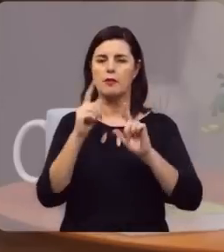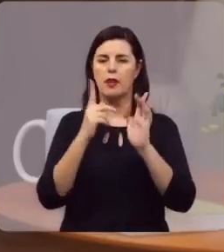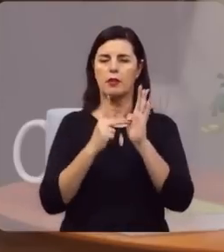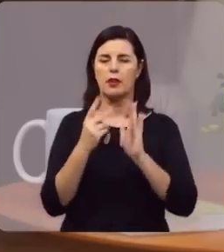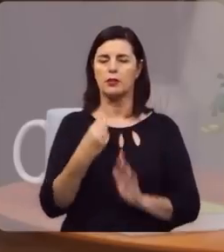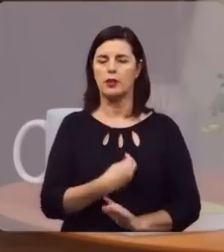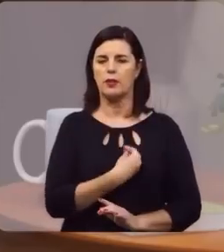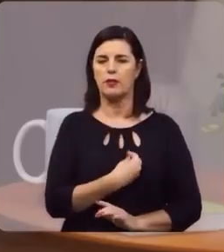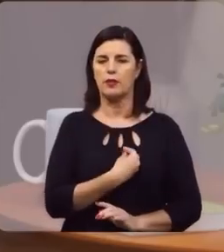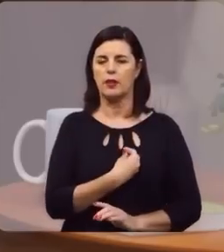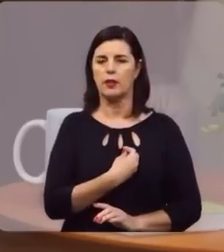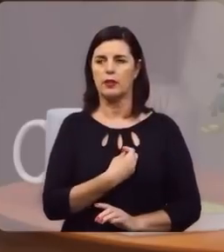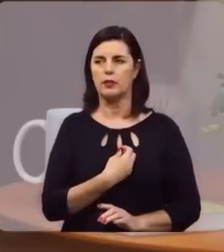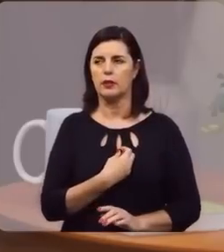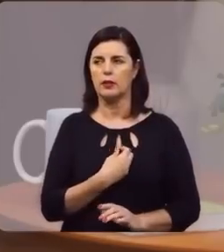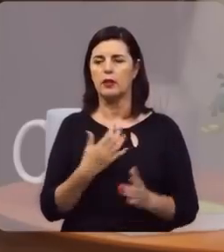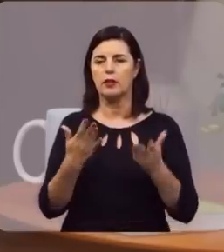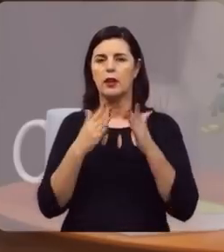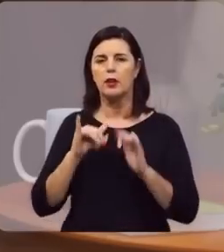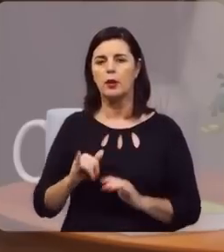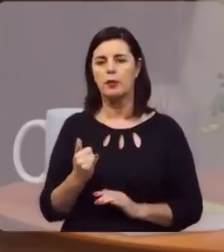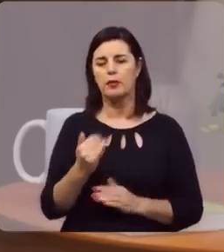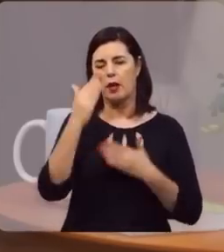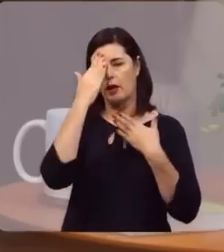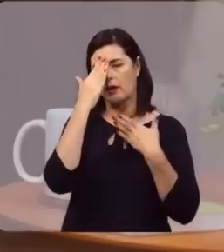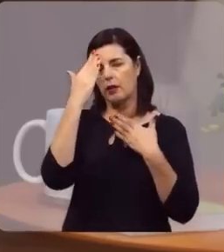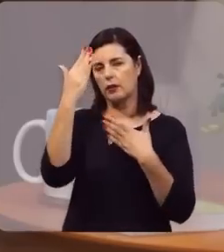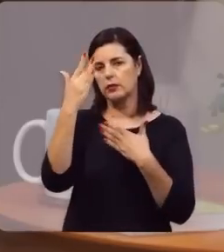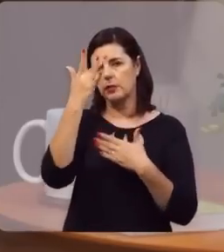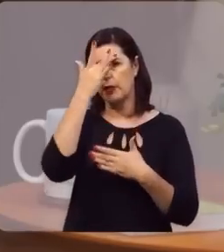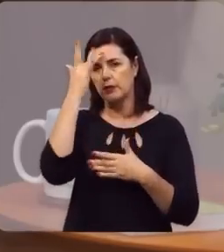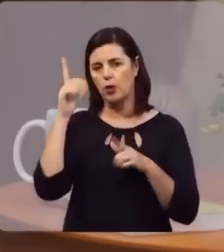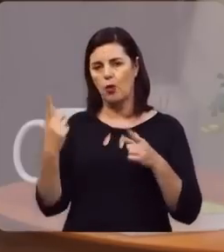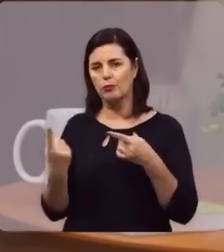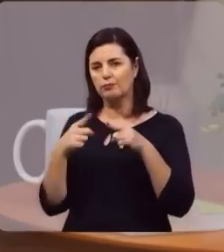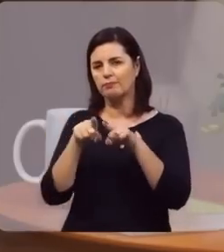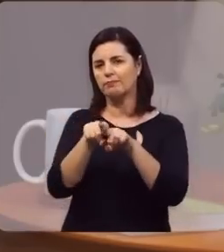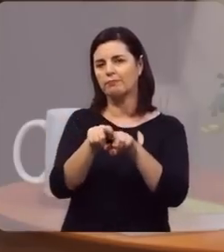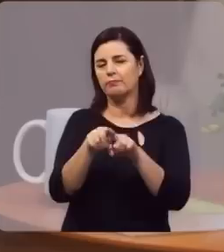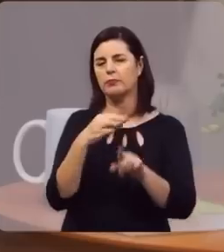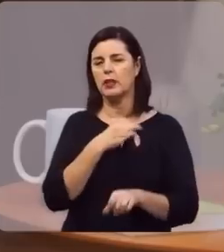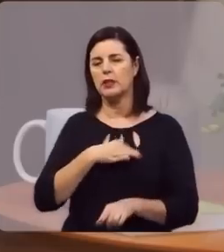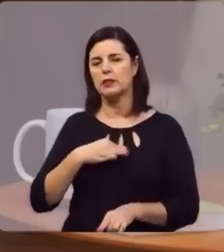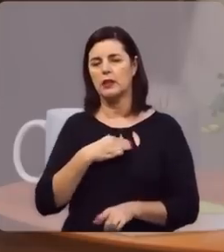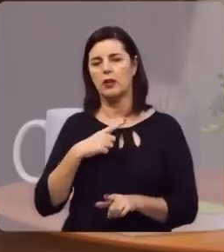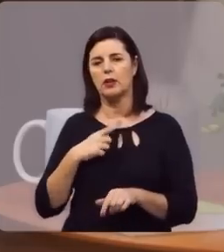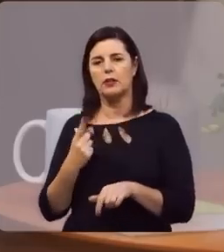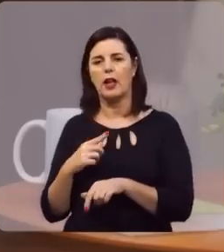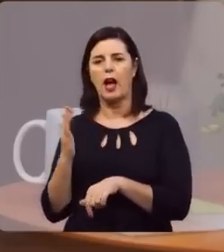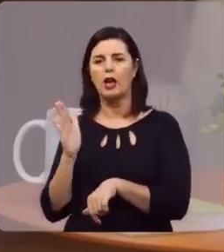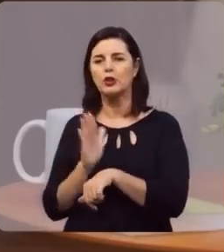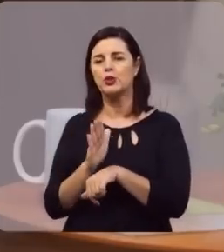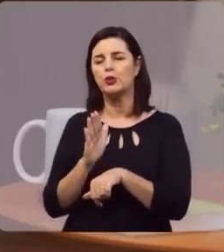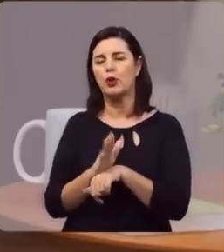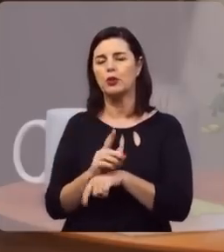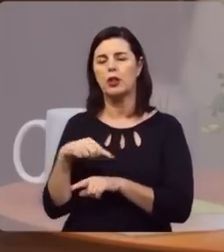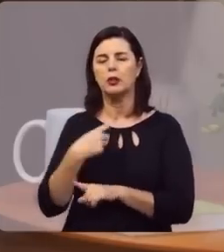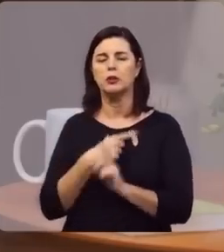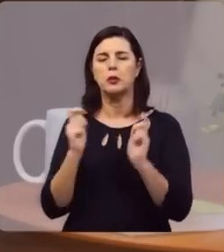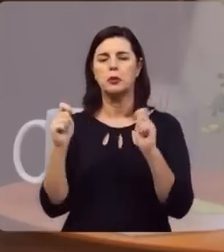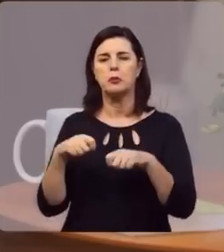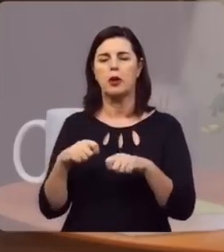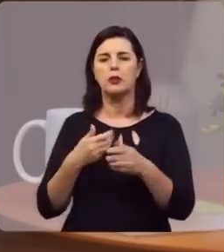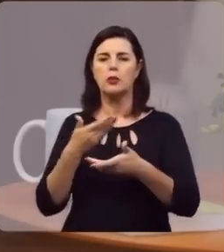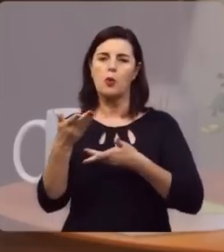youtube.com/programa A verdade vida quero aproveitar para agradecer aos nossos parceiros em missão que tem tornando por nós